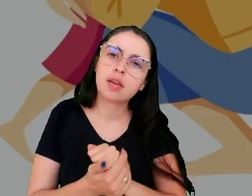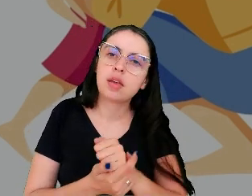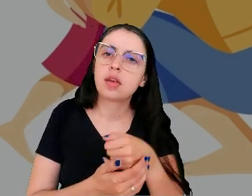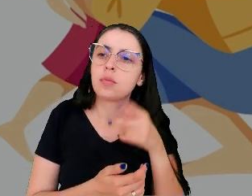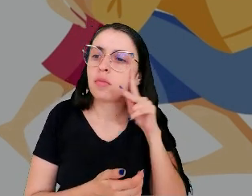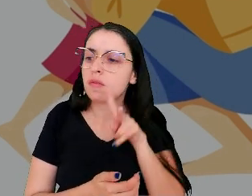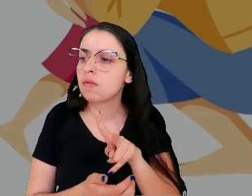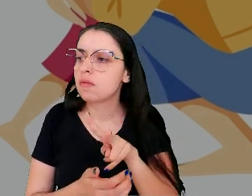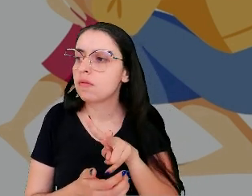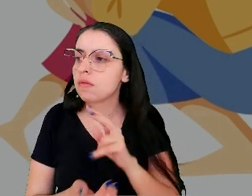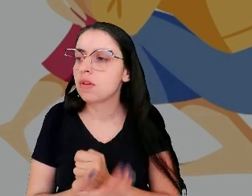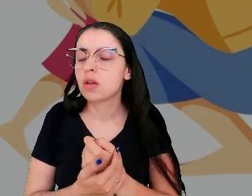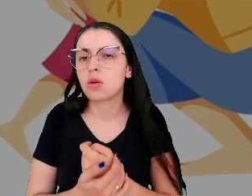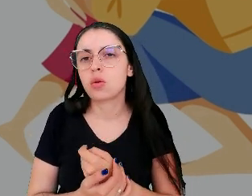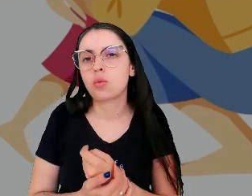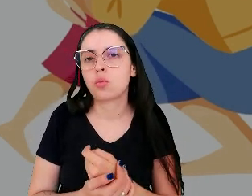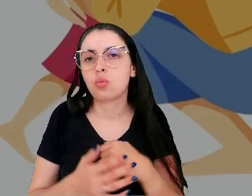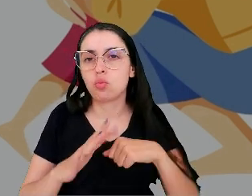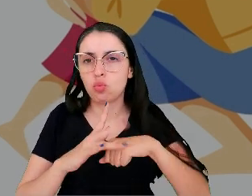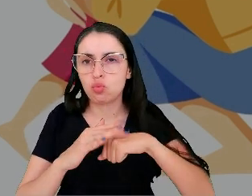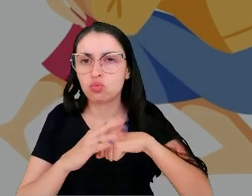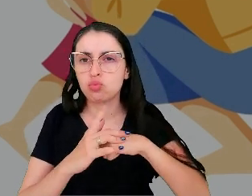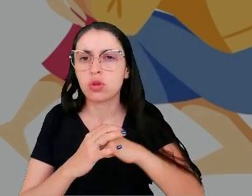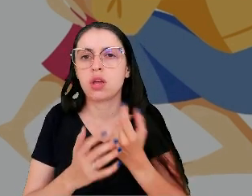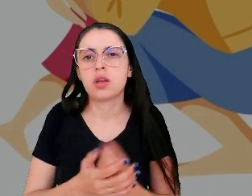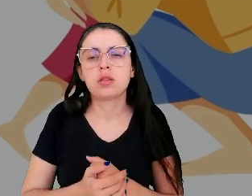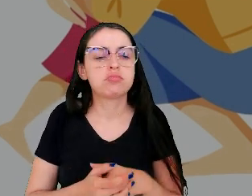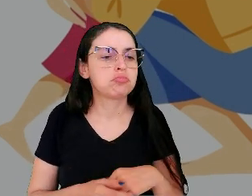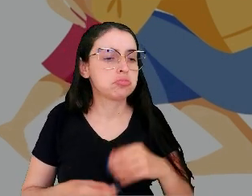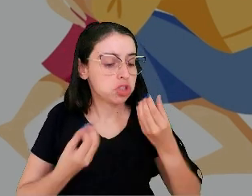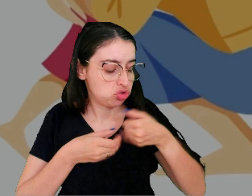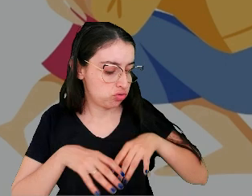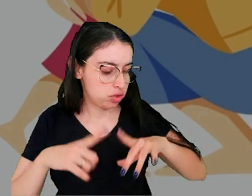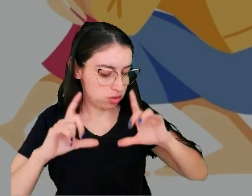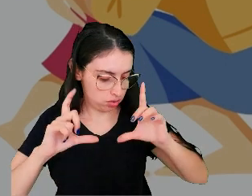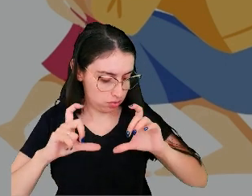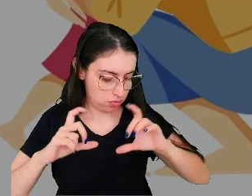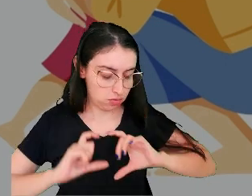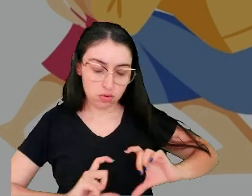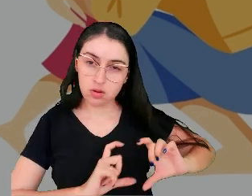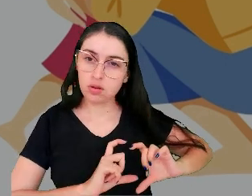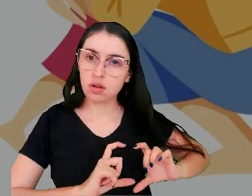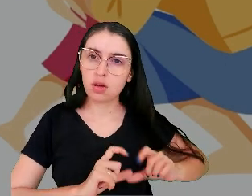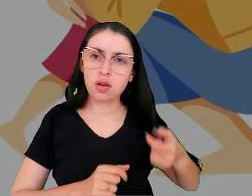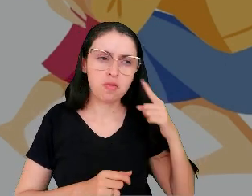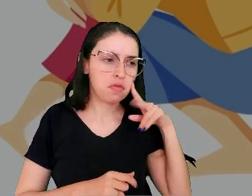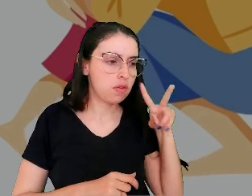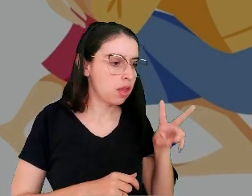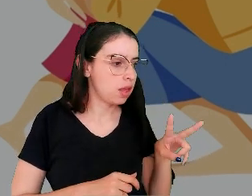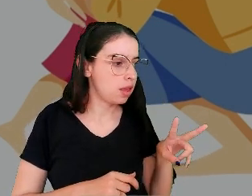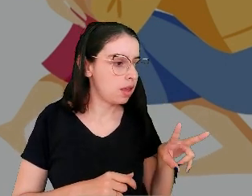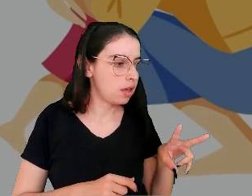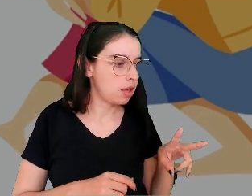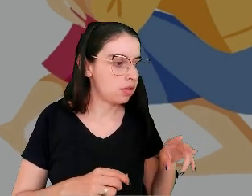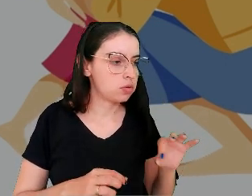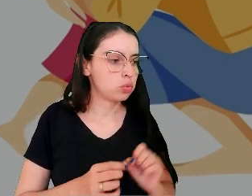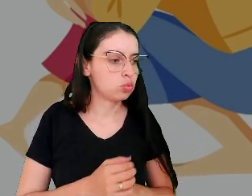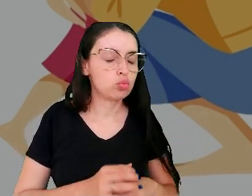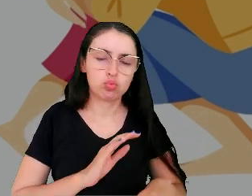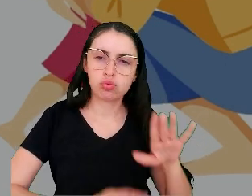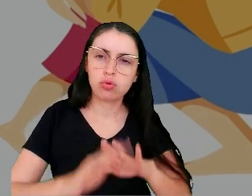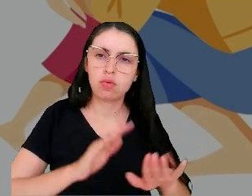eu estava andando sempre com a câmera tiracolo, e quando eu cheguei, eles estavam fazendo esse exame, e eu